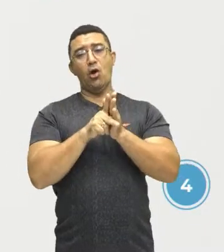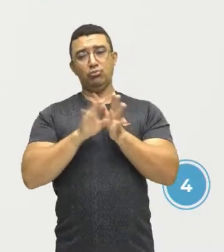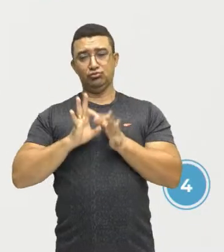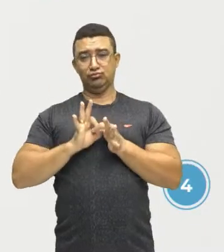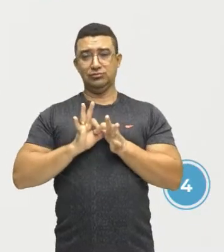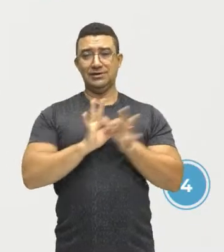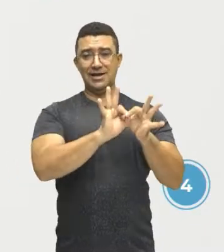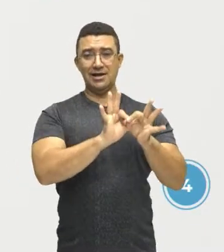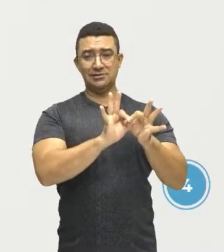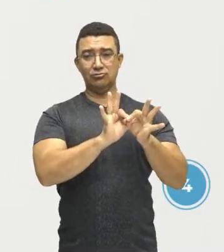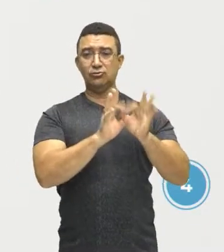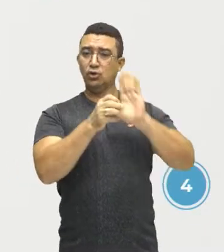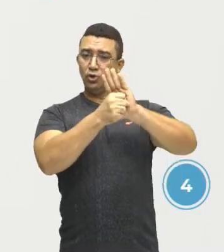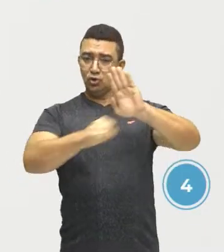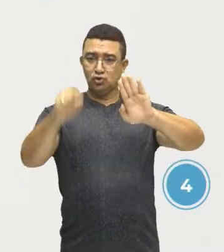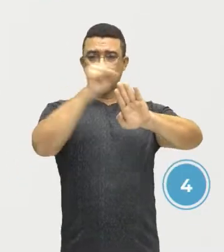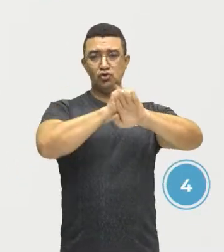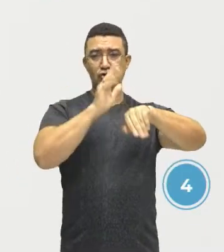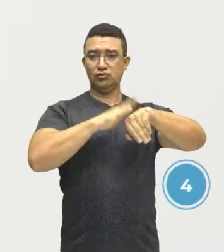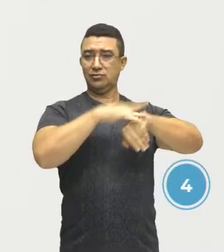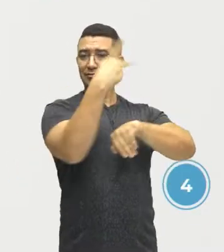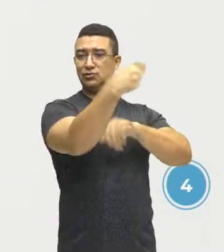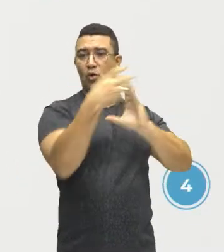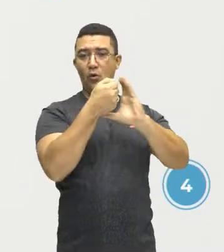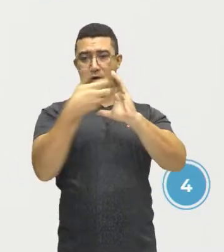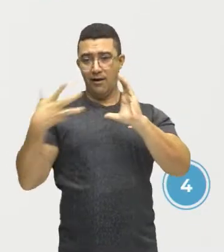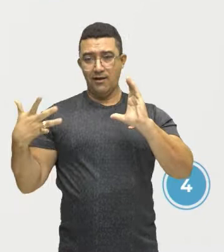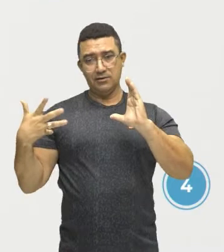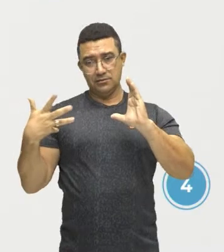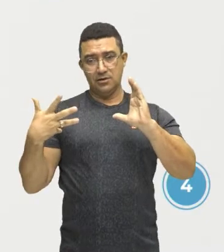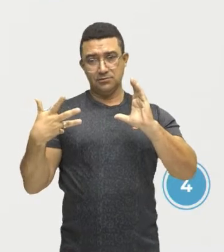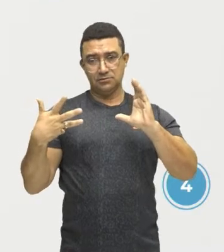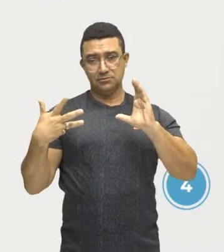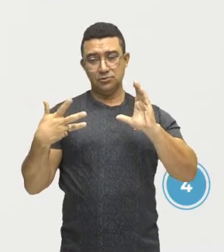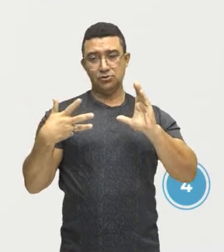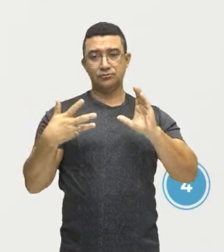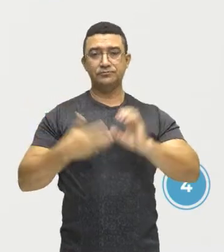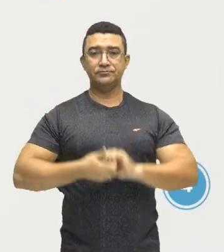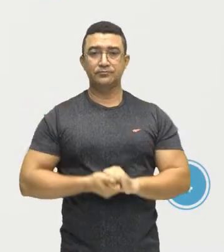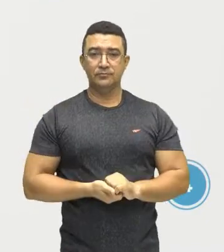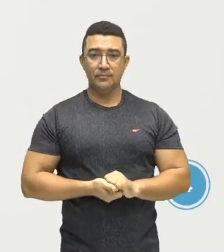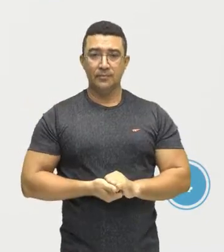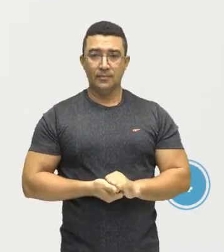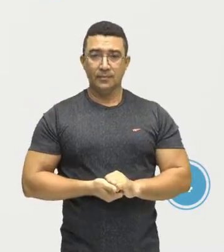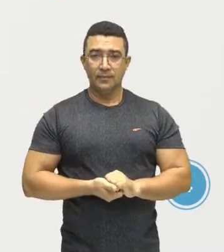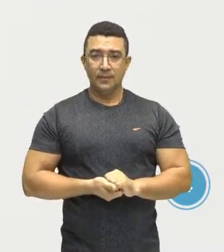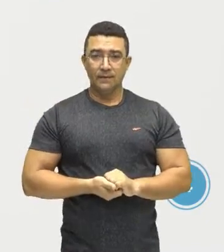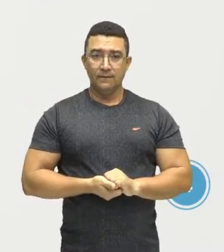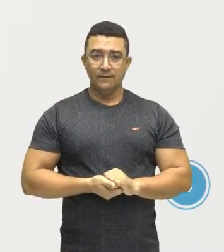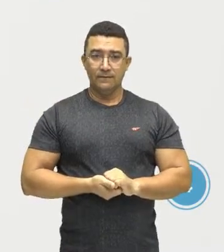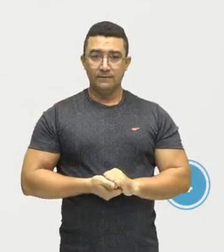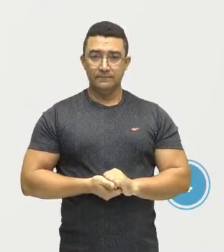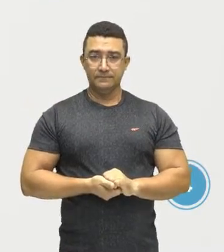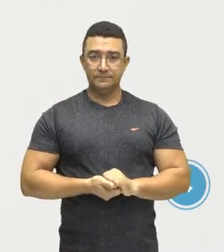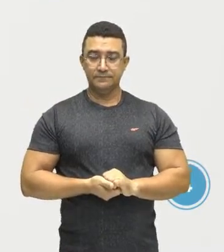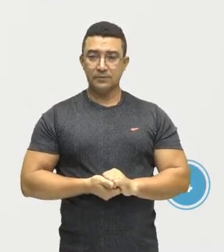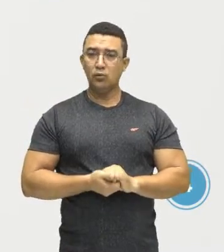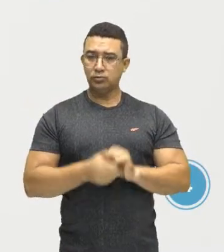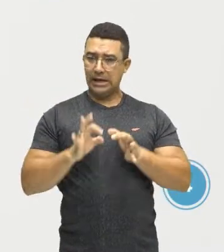entre o sujeito e seu atributo. Liga o sujeito à sua característica, liga o sujeito ao seu